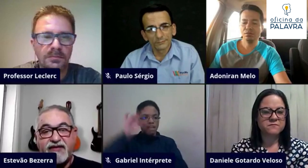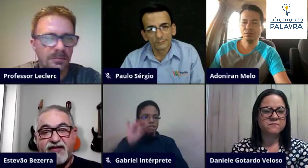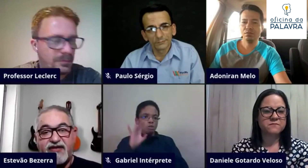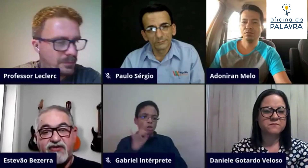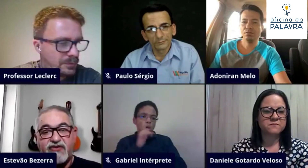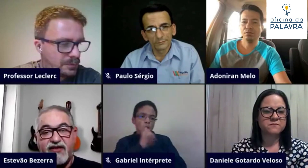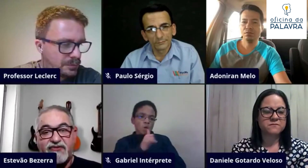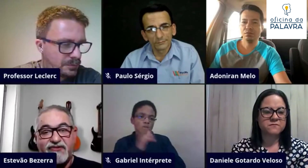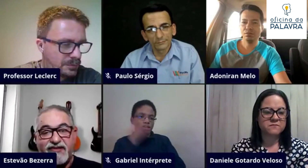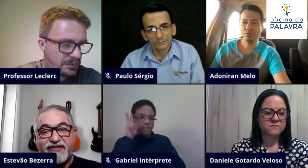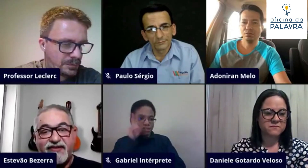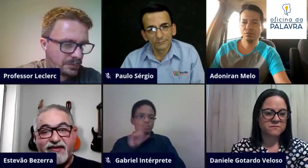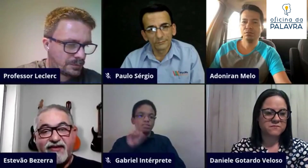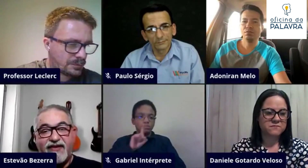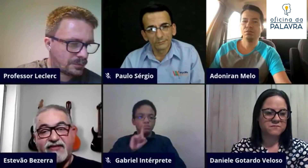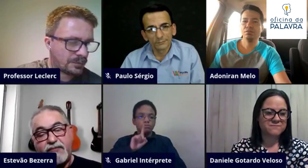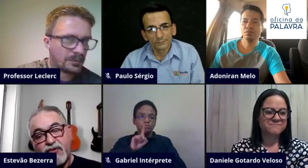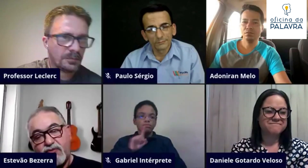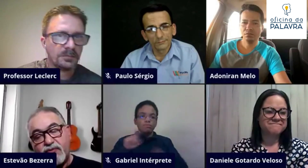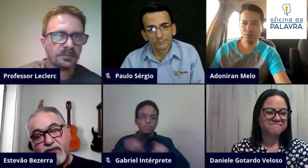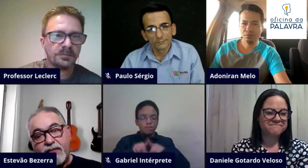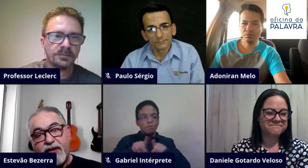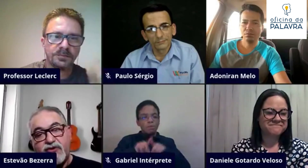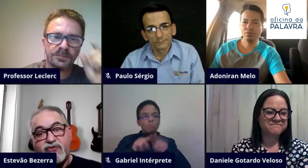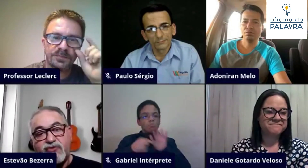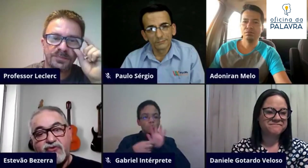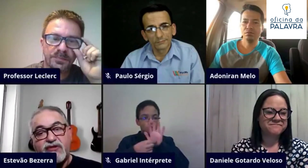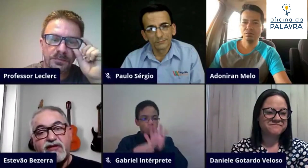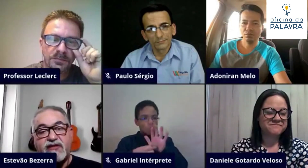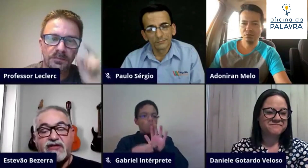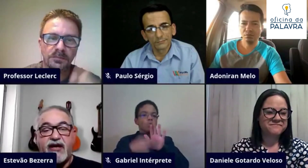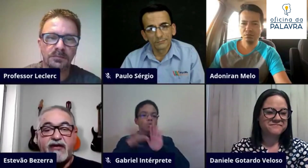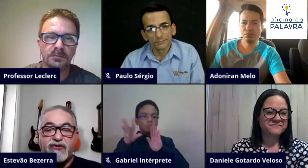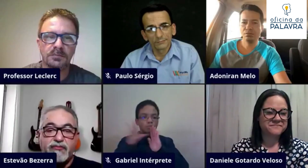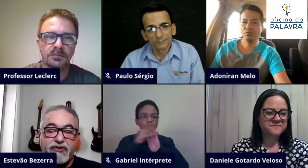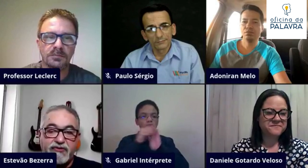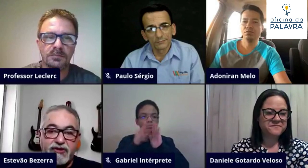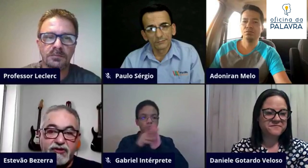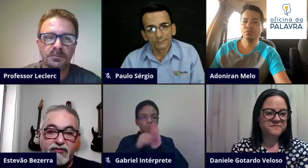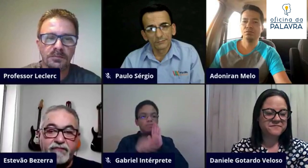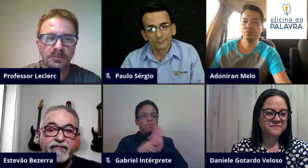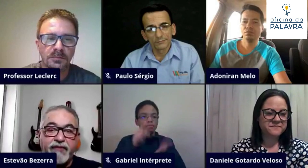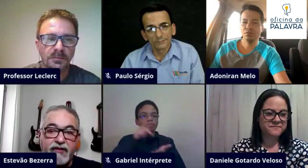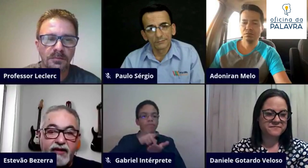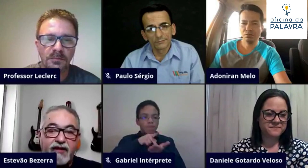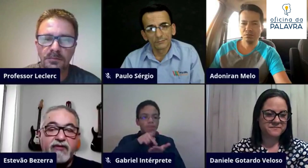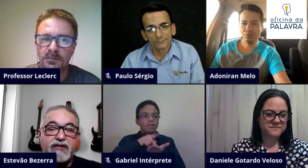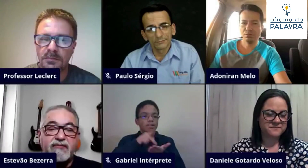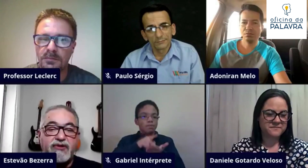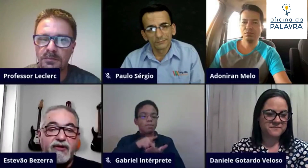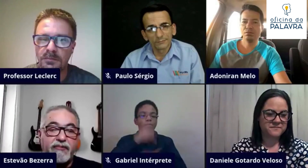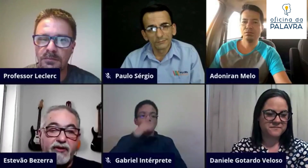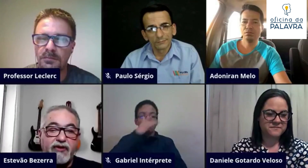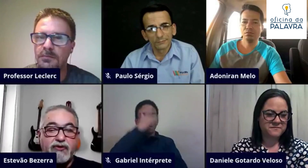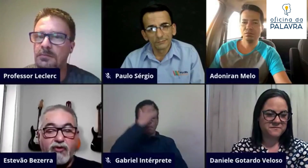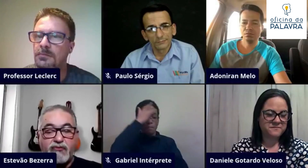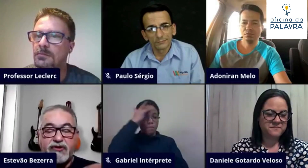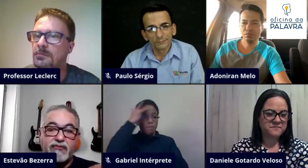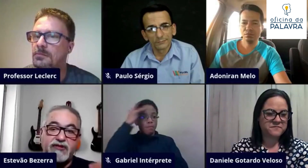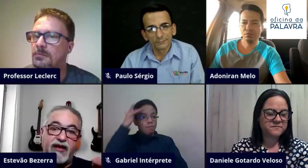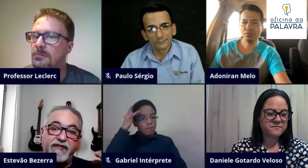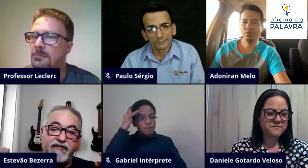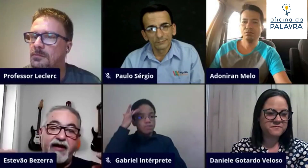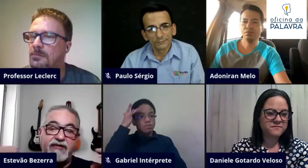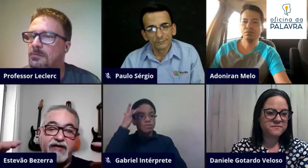Mas apresentar esse conteúdo, né? Sempre com um trabalho de consultores exegéticos, pessoas que estão dentro desse sentido, porque nós,